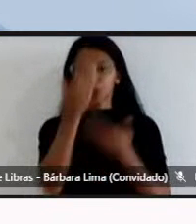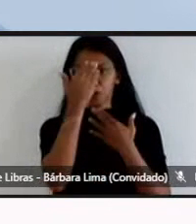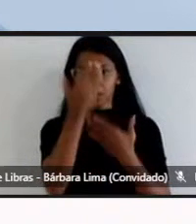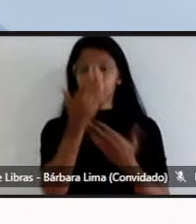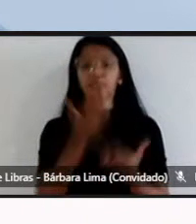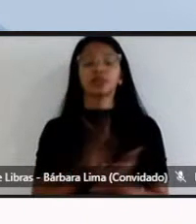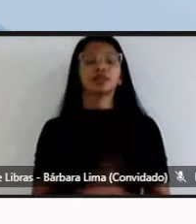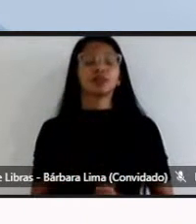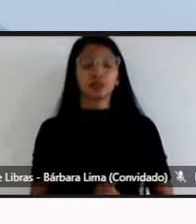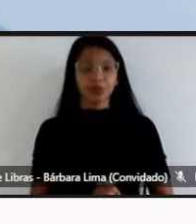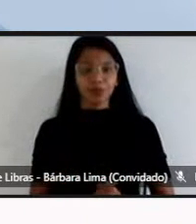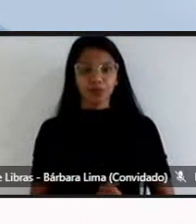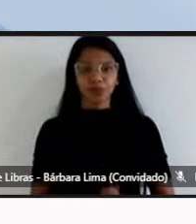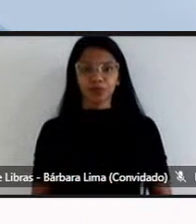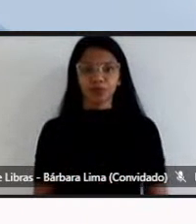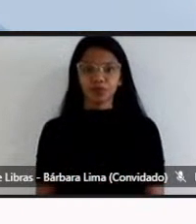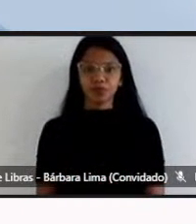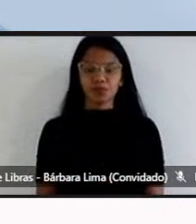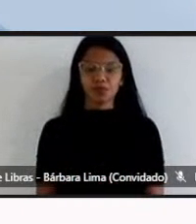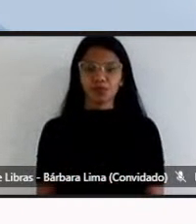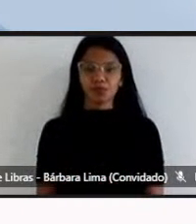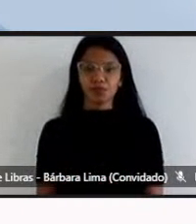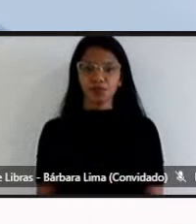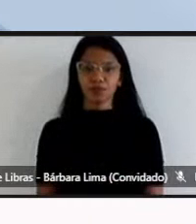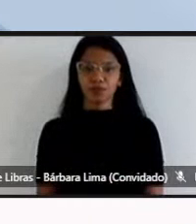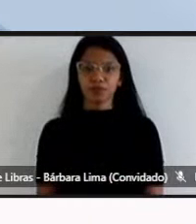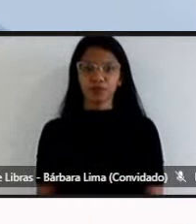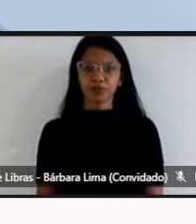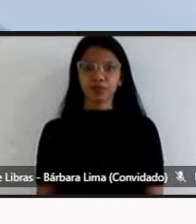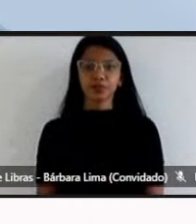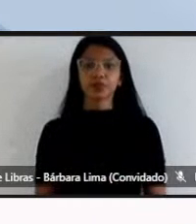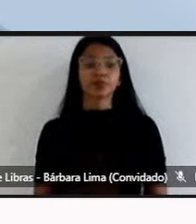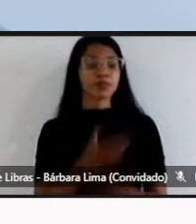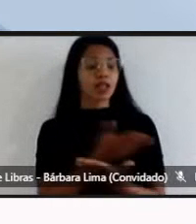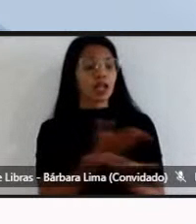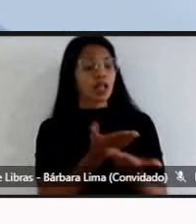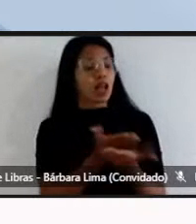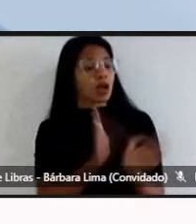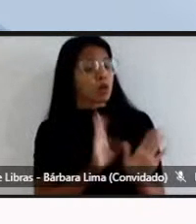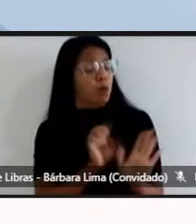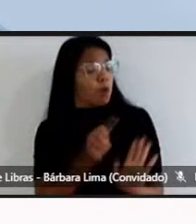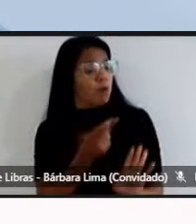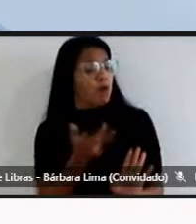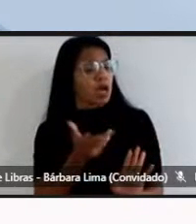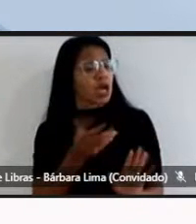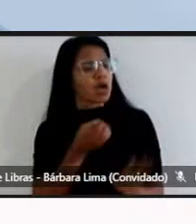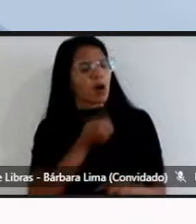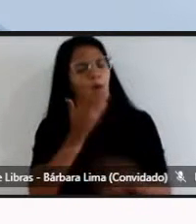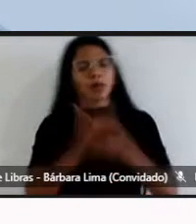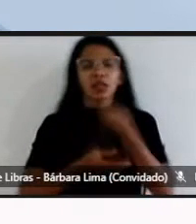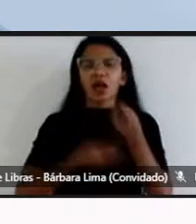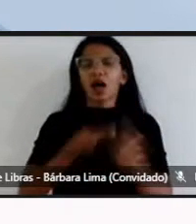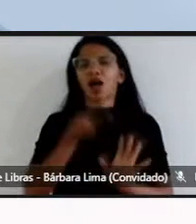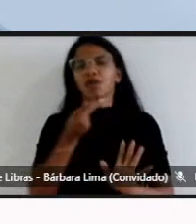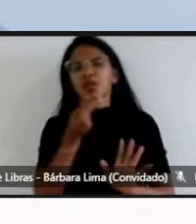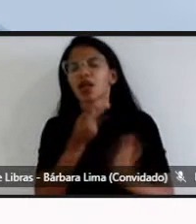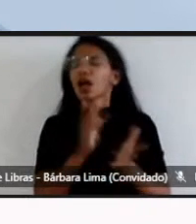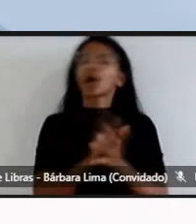if they want to say something to you. Pessoal, ele terminou? Vocês algum comentário, alguma fala para com ele?